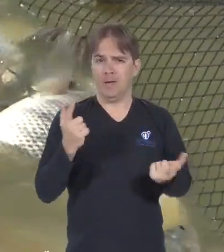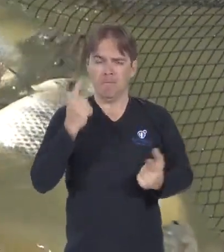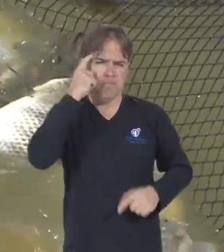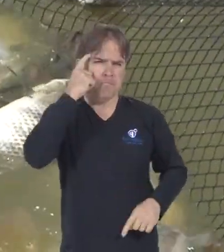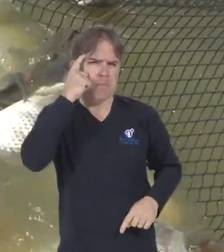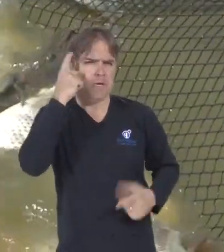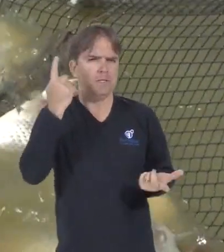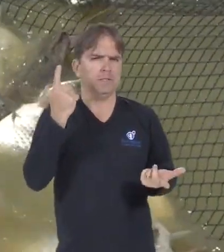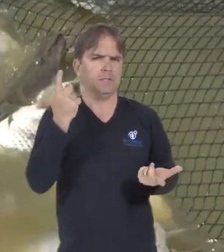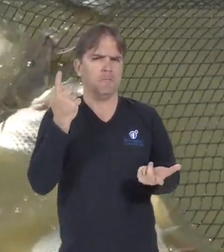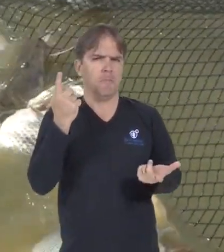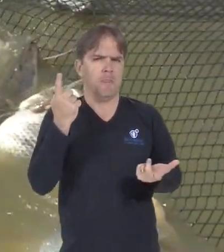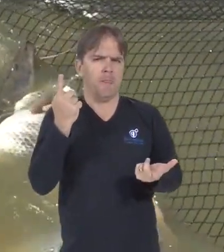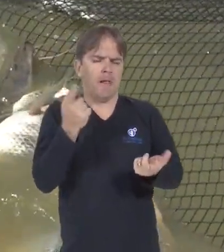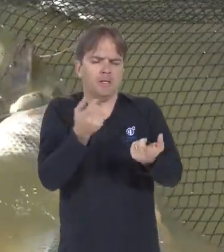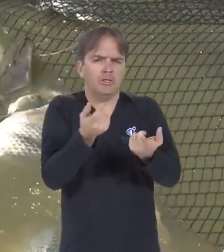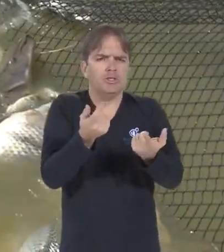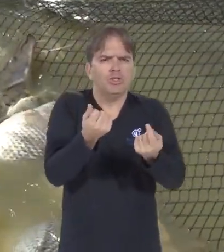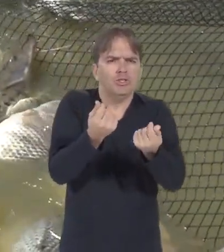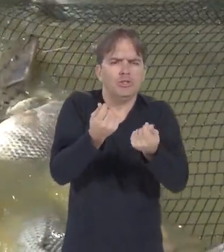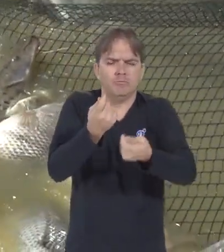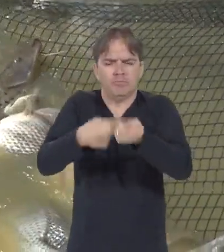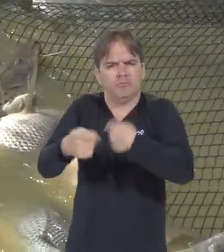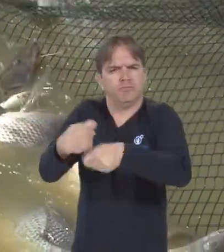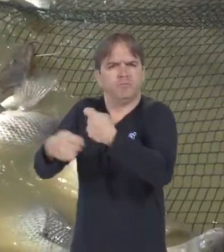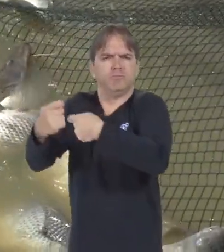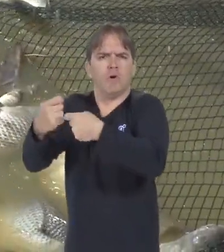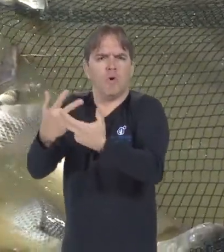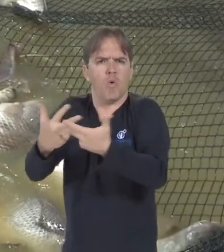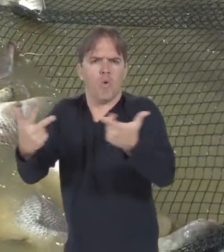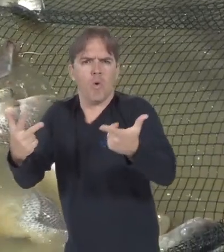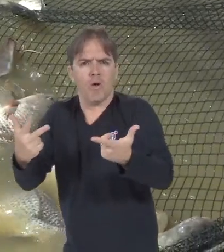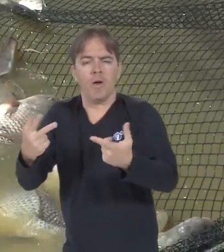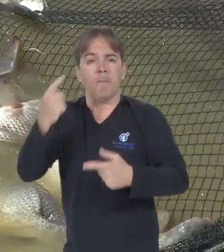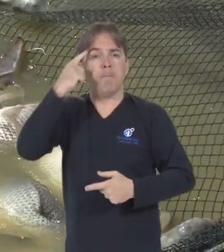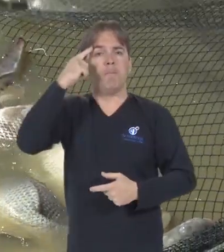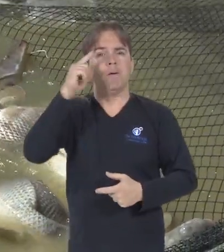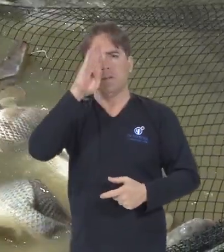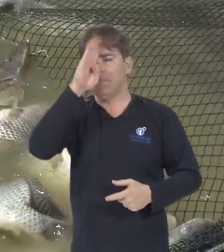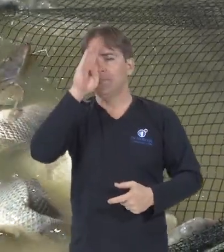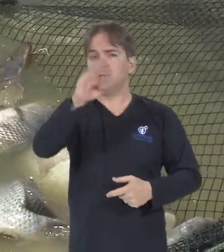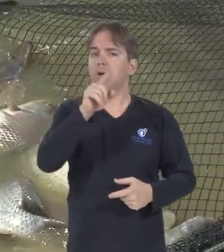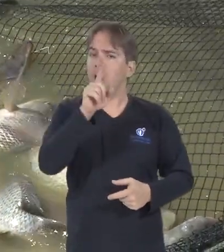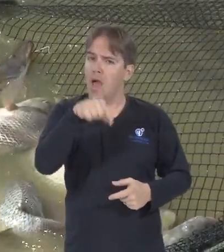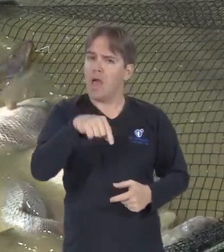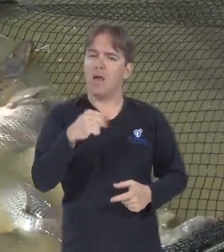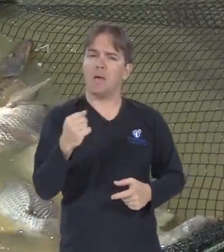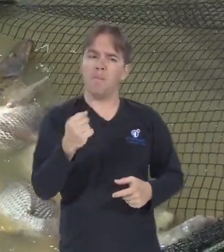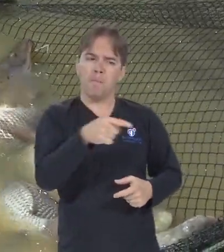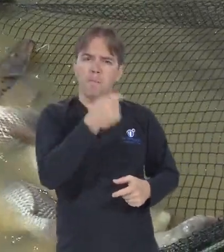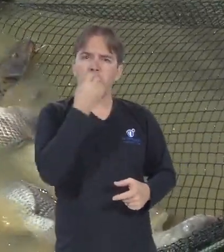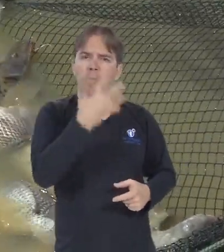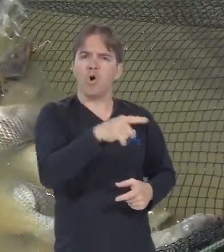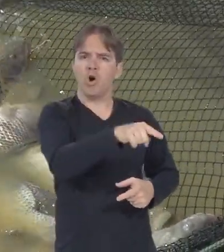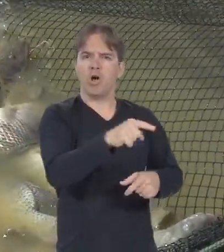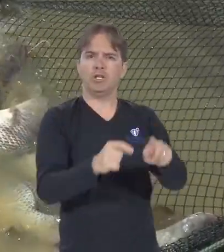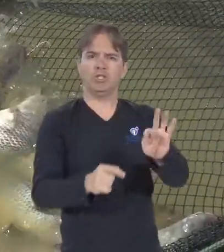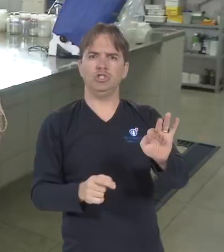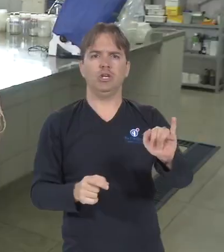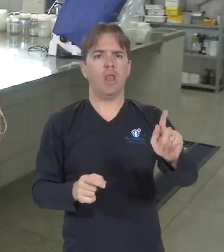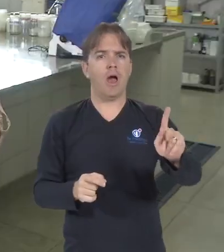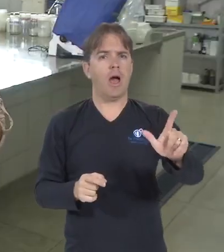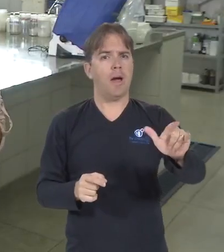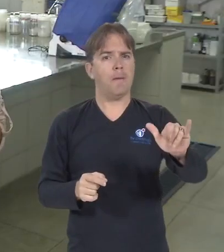quando a gente pensa em espécies de interesse econômico, a gente imediatamente pensa, é muito mais prático a gente pensar em